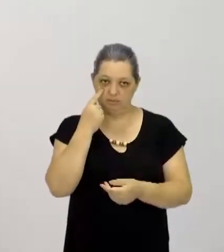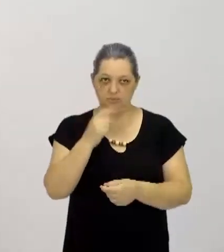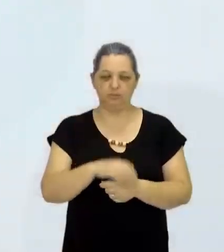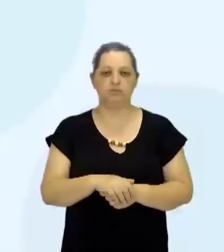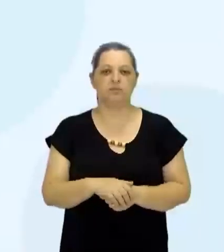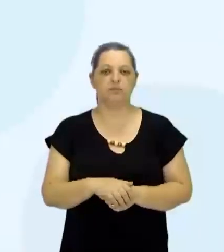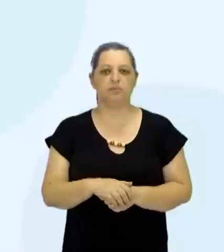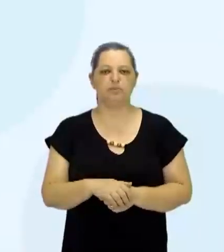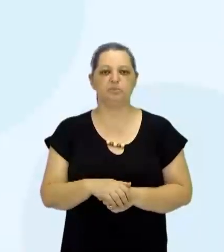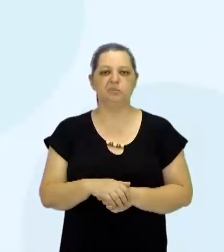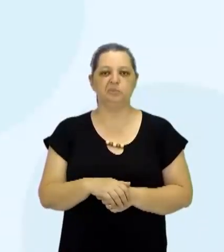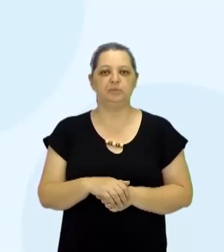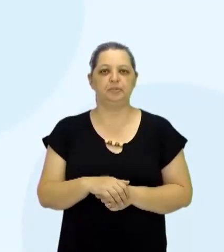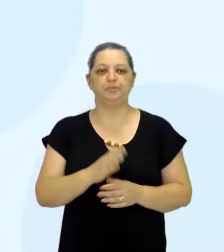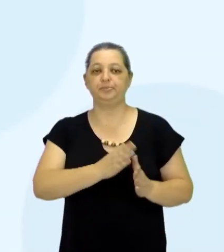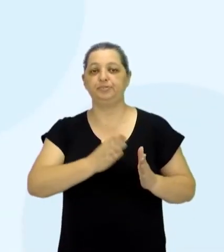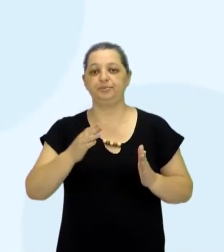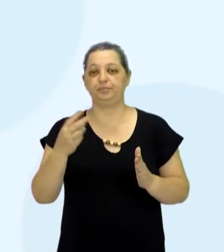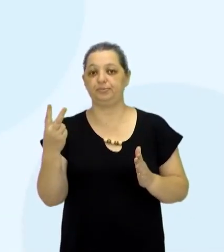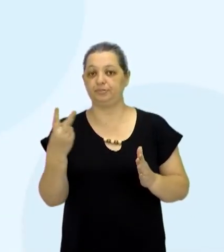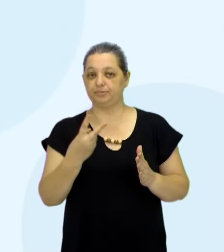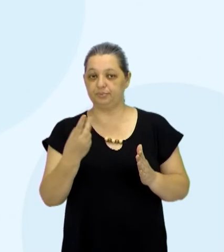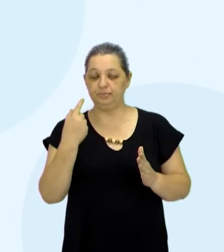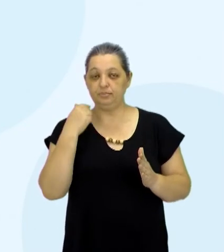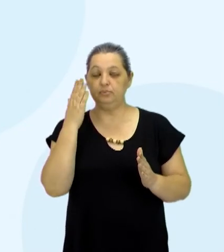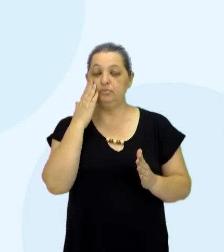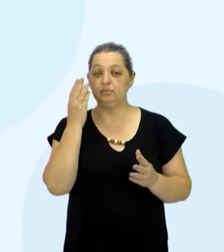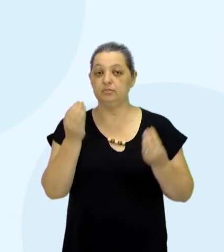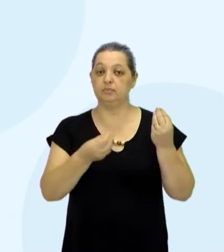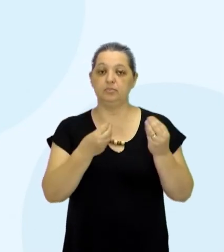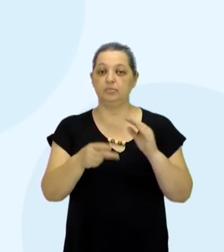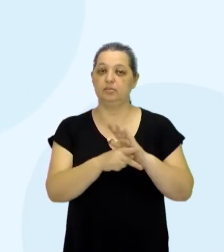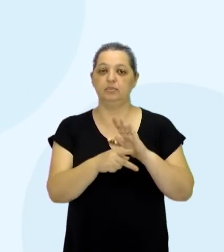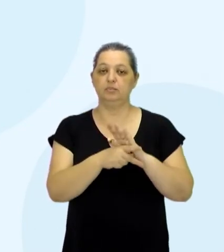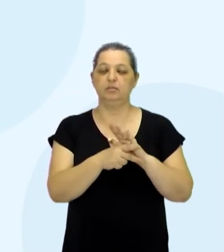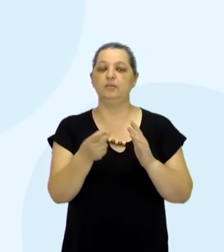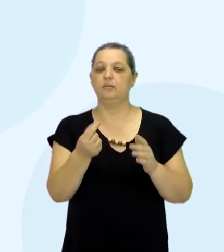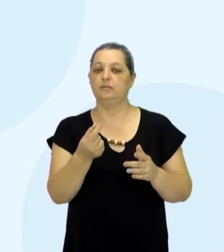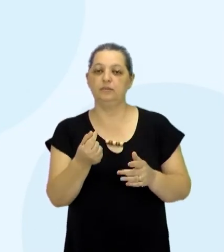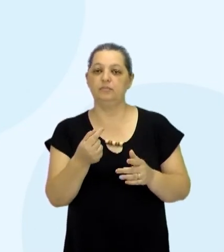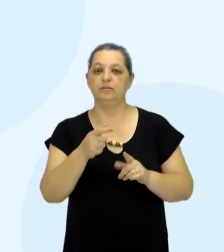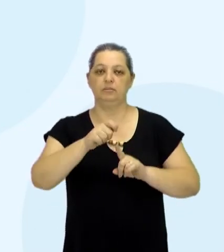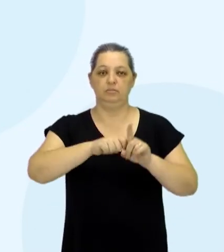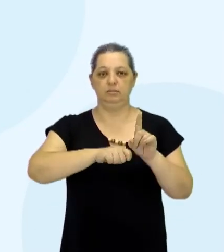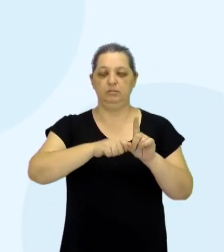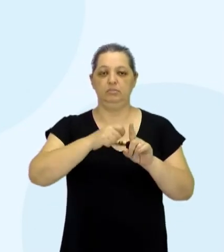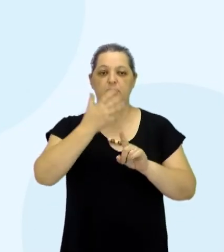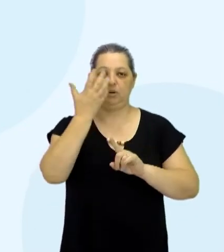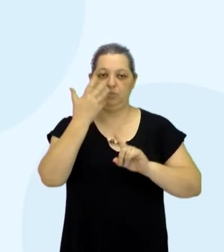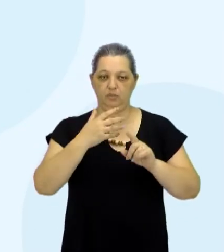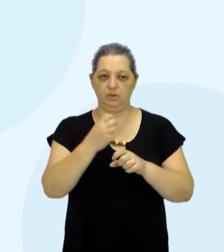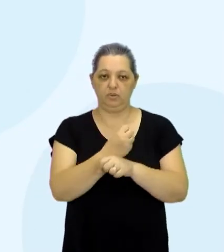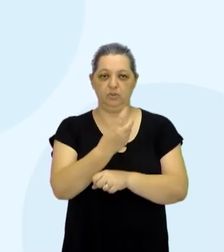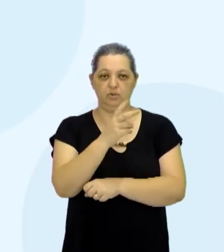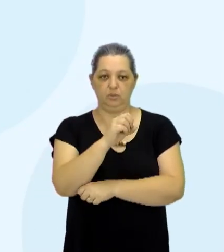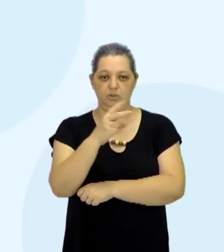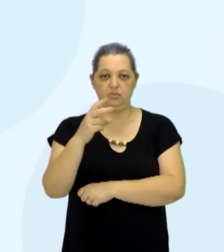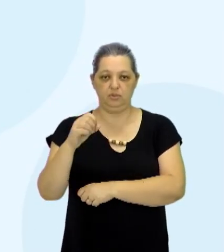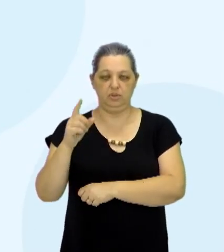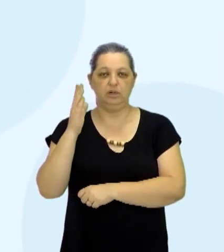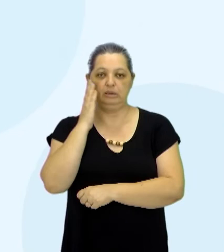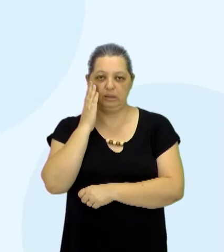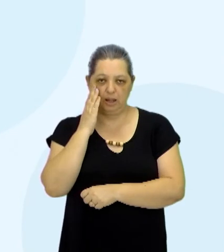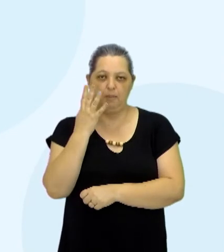pode colocar para eles na tela. Agora eles querem saber a tarifa aonde? Em fevereiro de 2020, ou seja, você já sabe